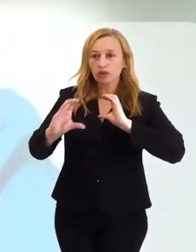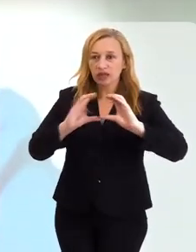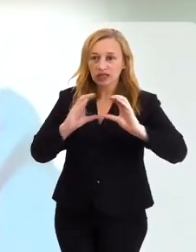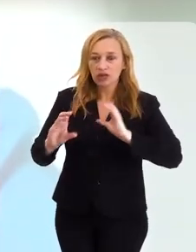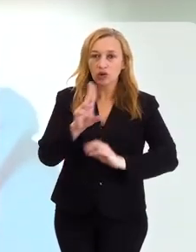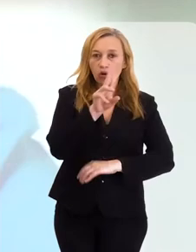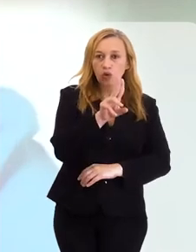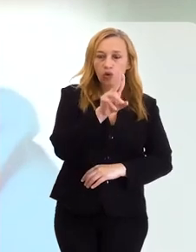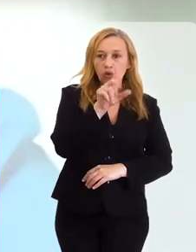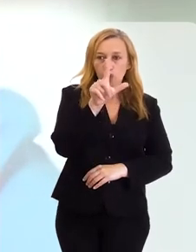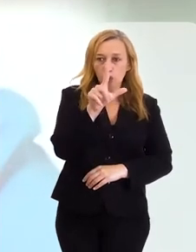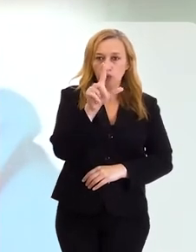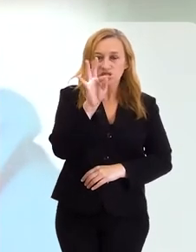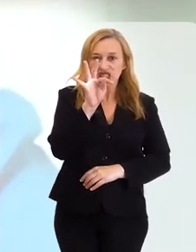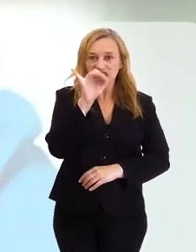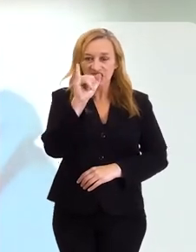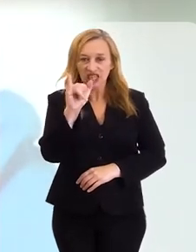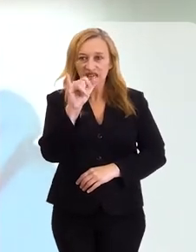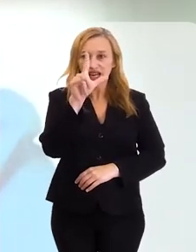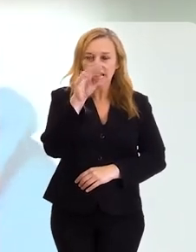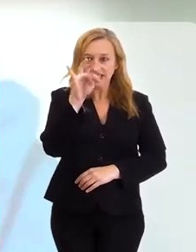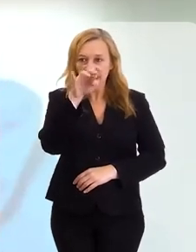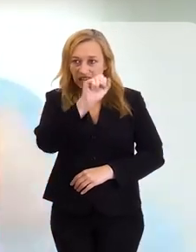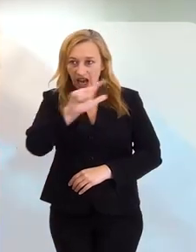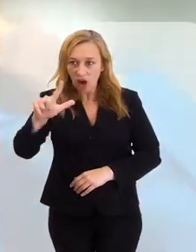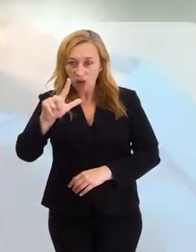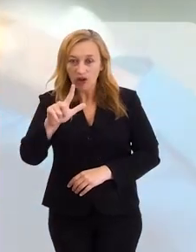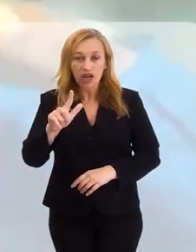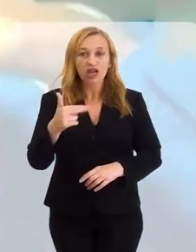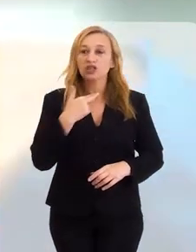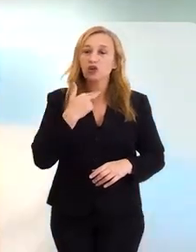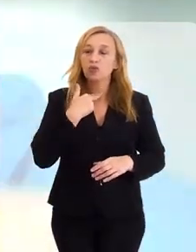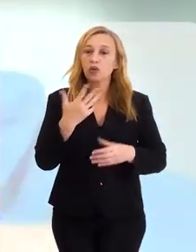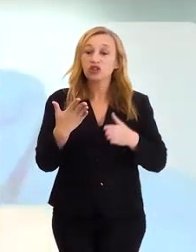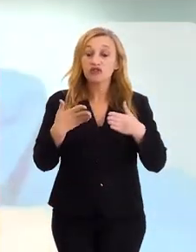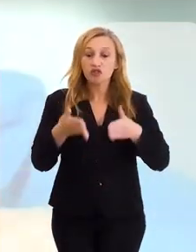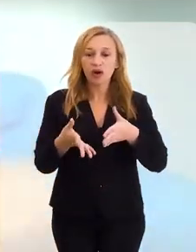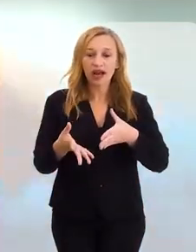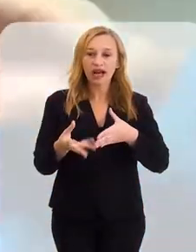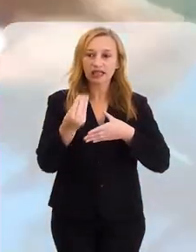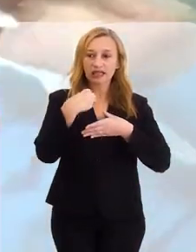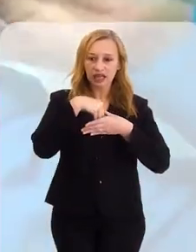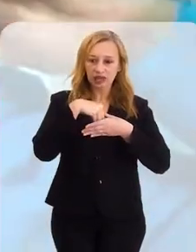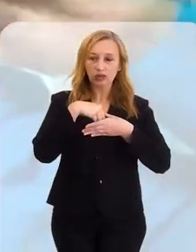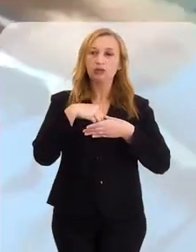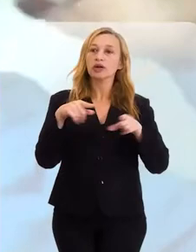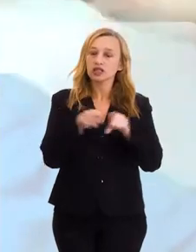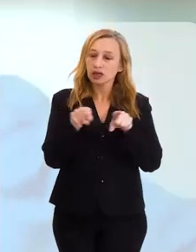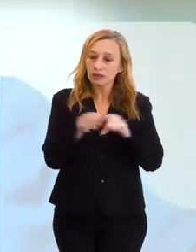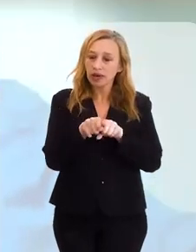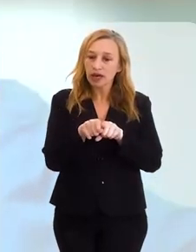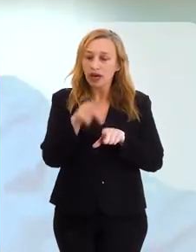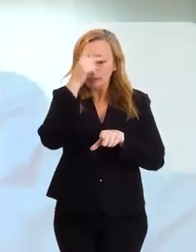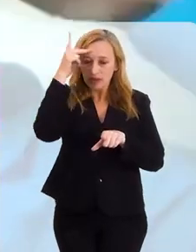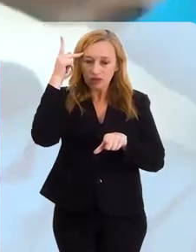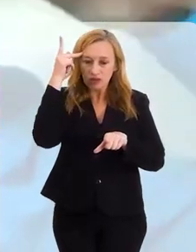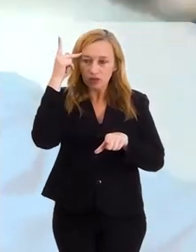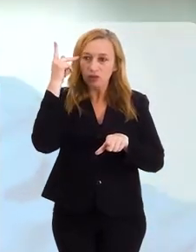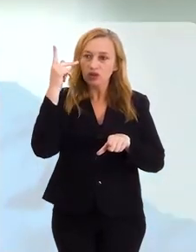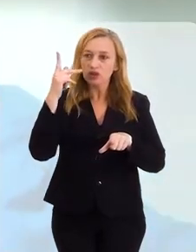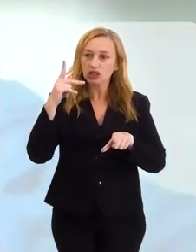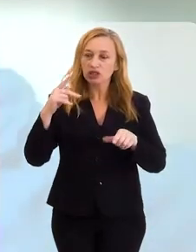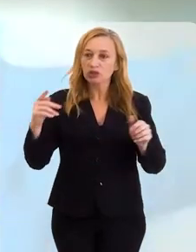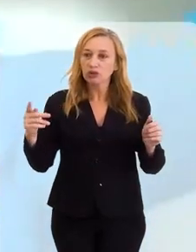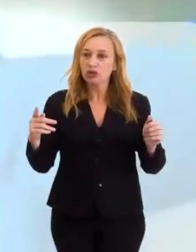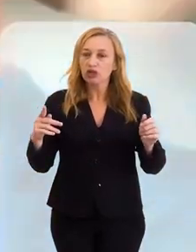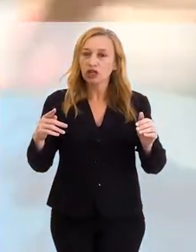fazer comunicação multilateral, porque esse gestor não é mais o gestor de equipe focada para dentro. Ele também tem que aprender a conversar com pessoas